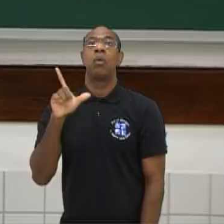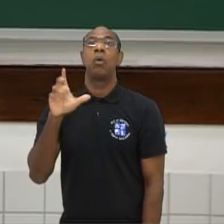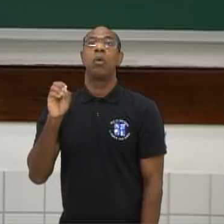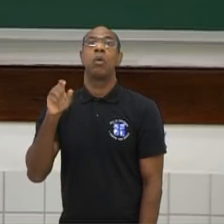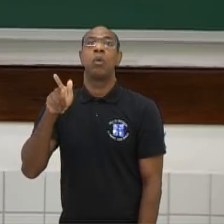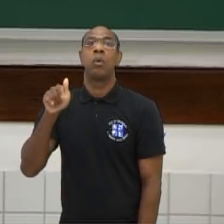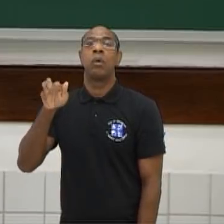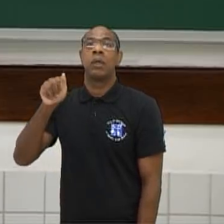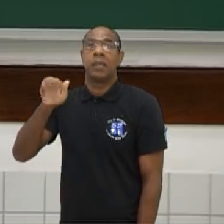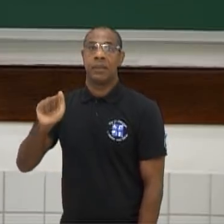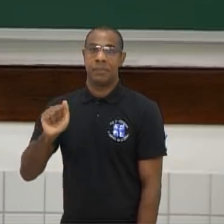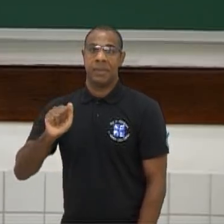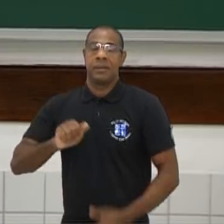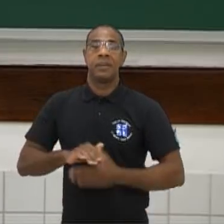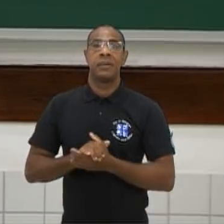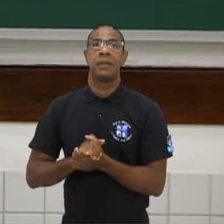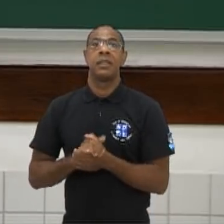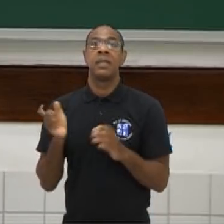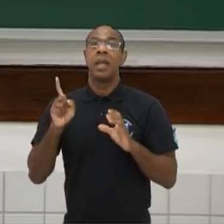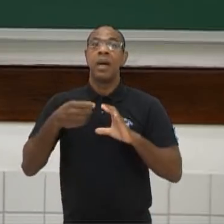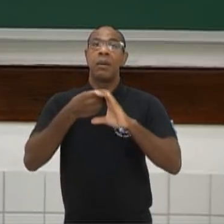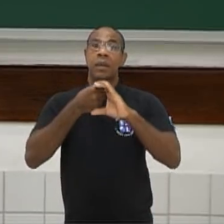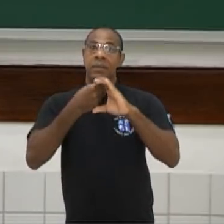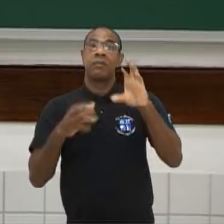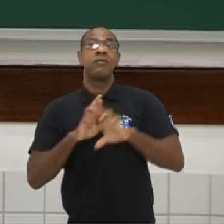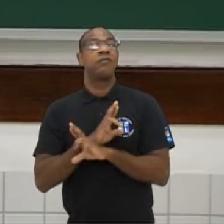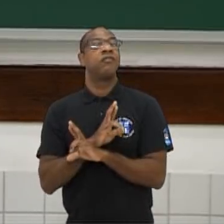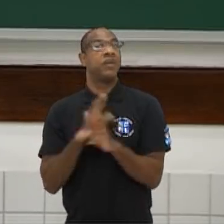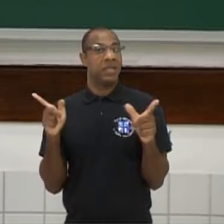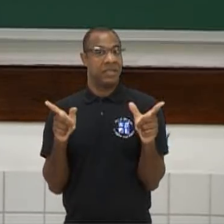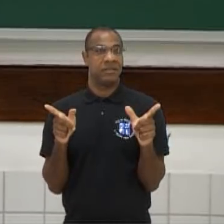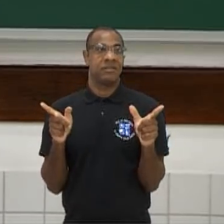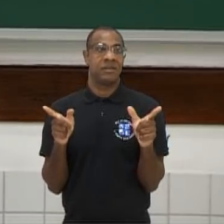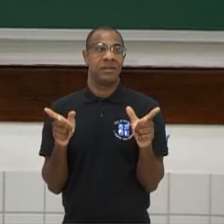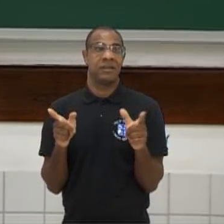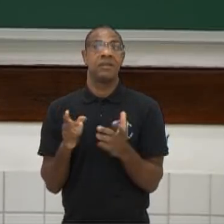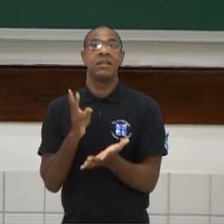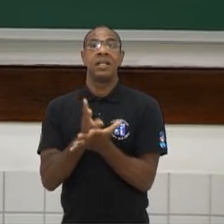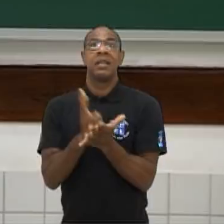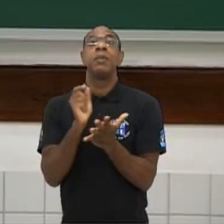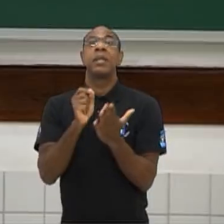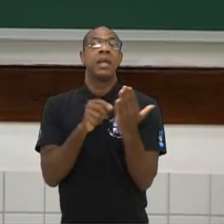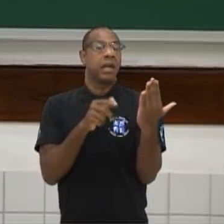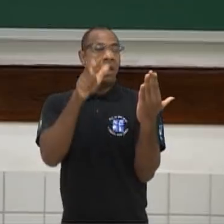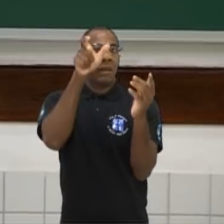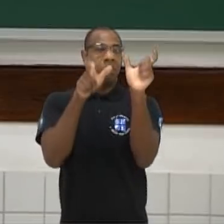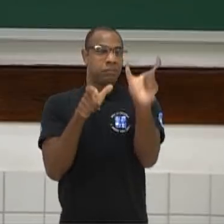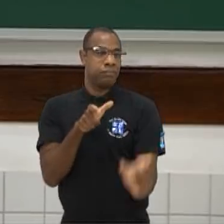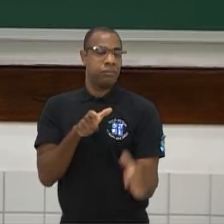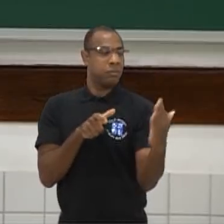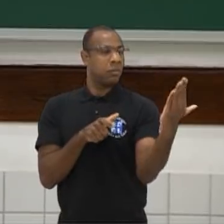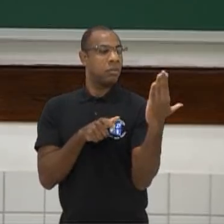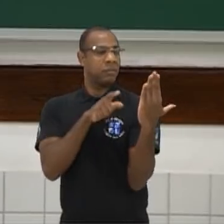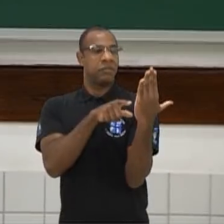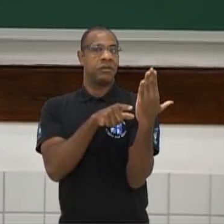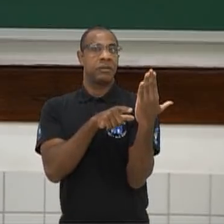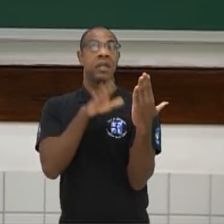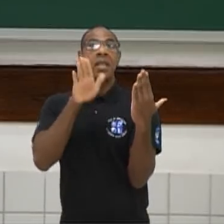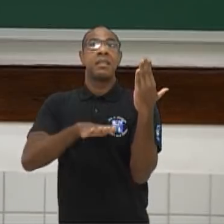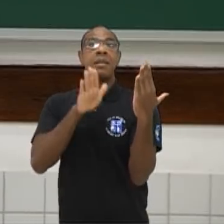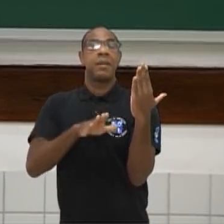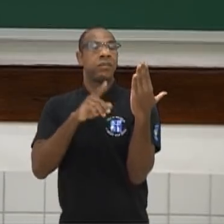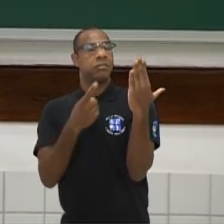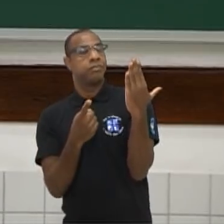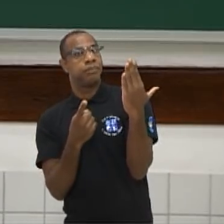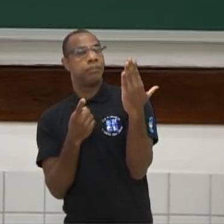aí difere um pouco da caracterização que vocês veem no cinema, você vai estar vendo sempre a frente da pessoa. E aí depende também do ângulo de observação que você vai